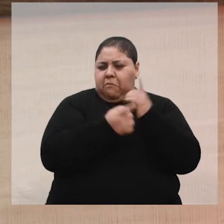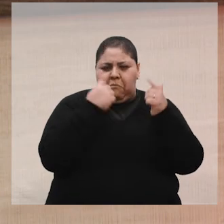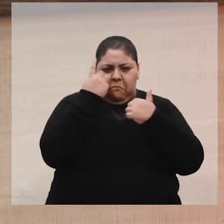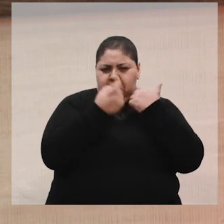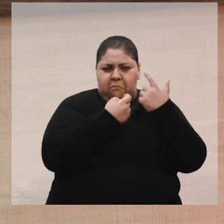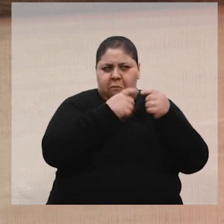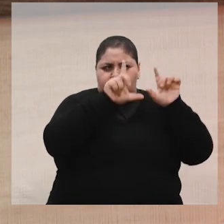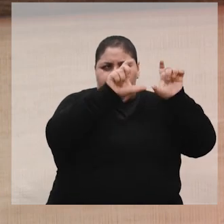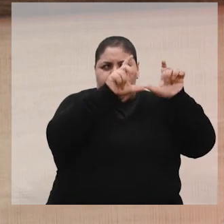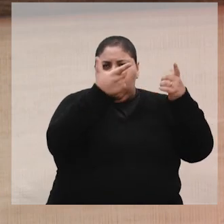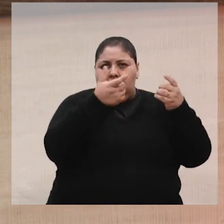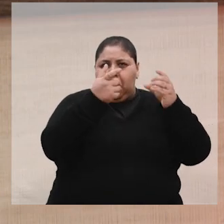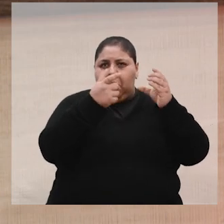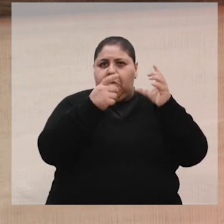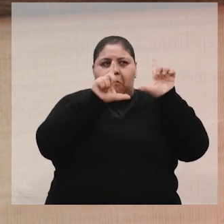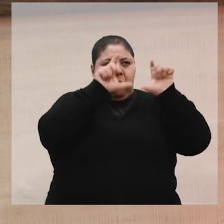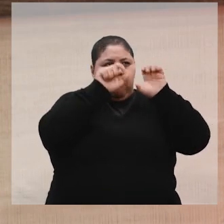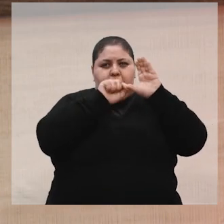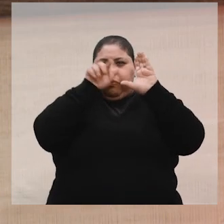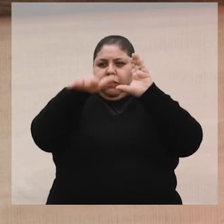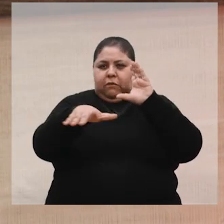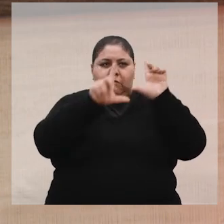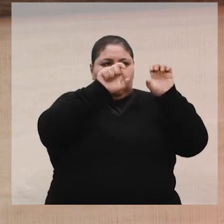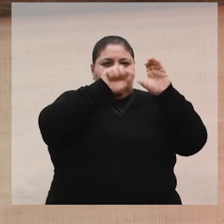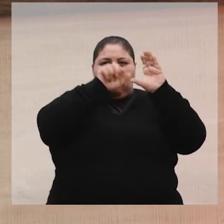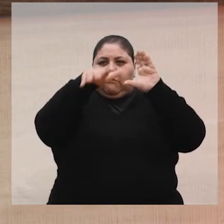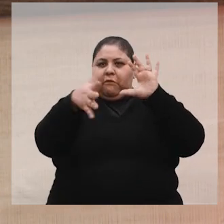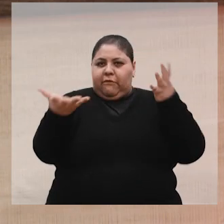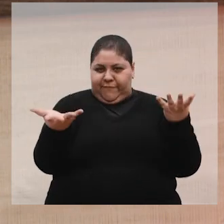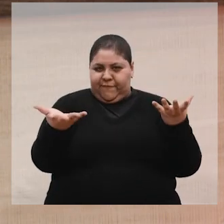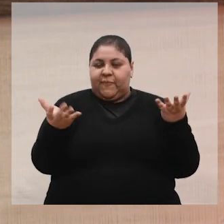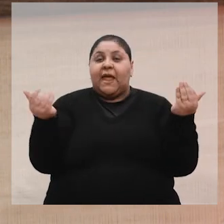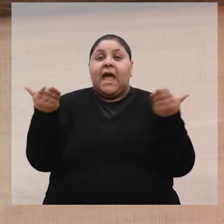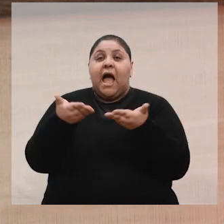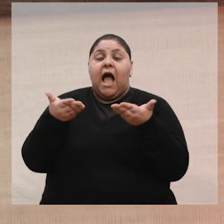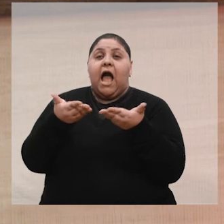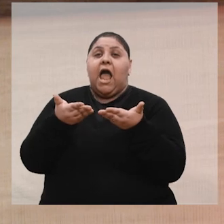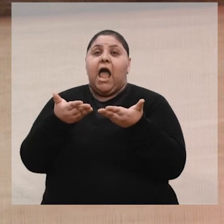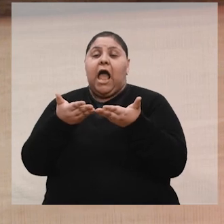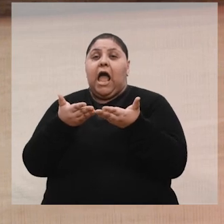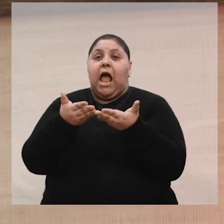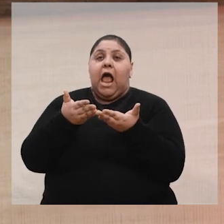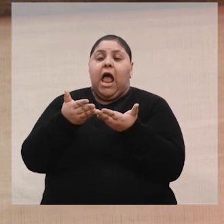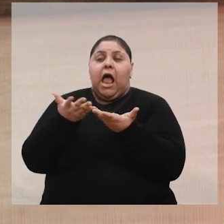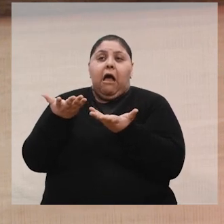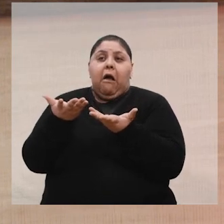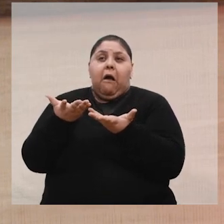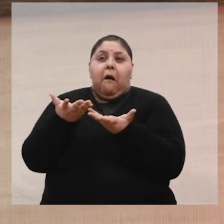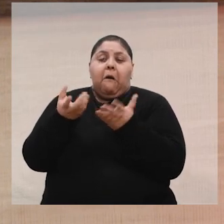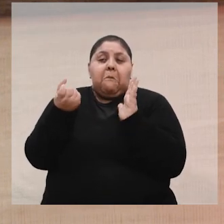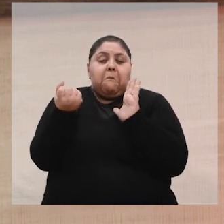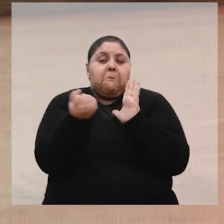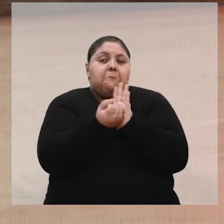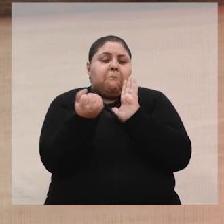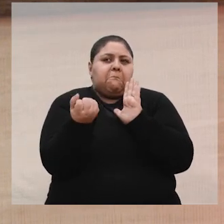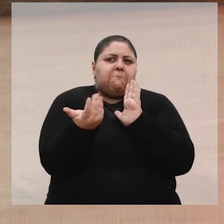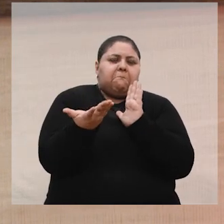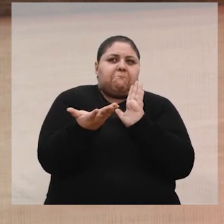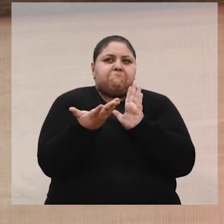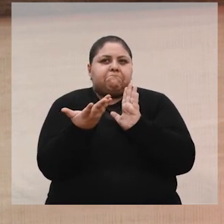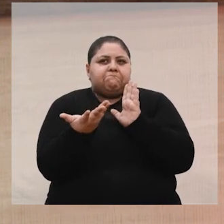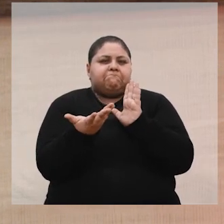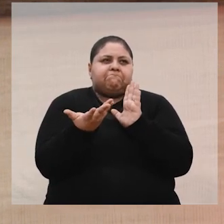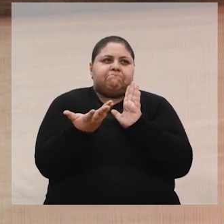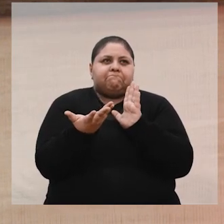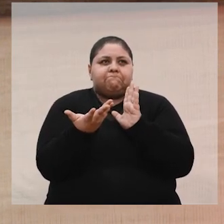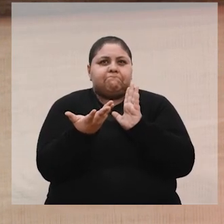em fotografar e postar, fotografar e postar. Aqui tu fizeste um registro mais,